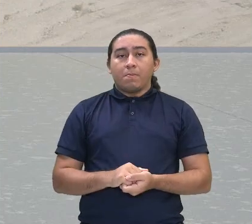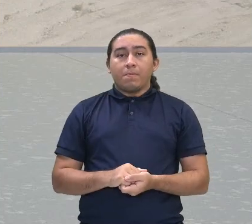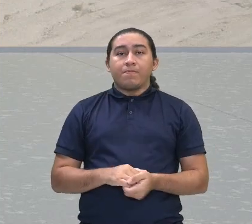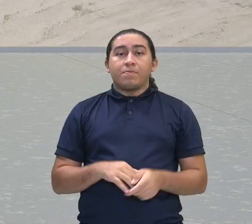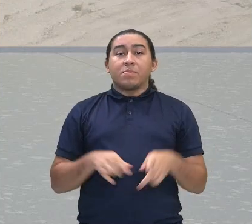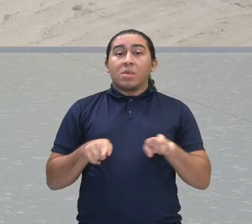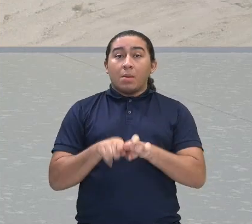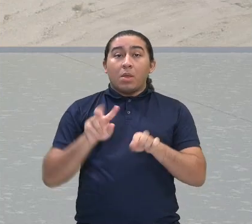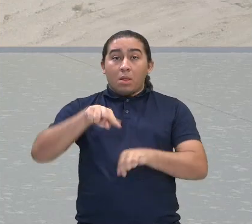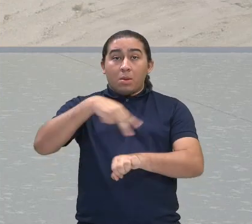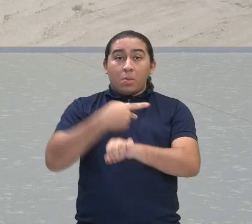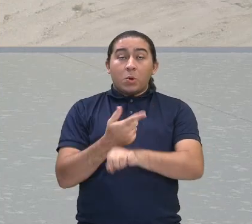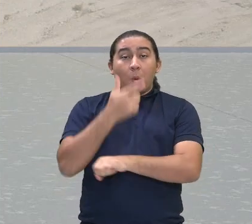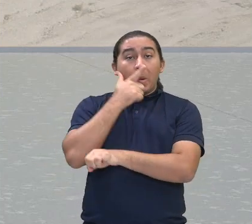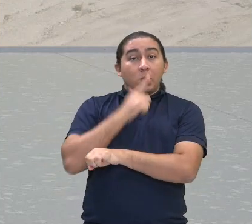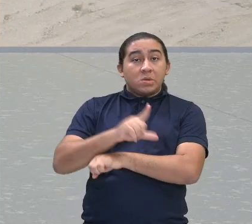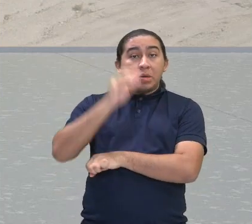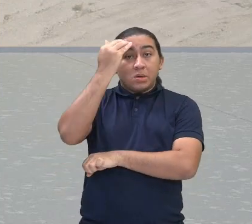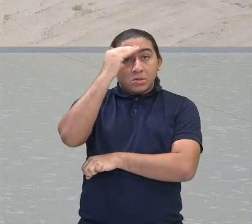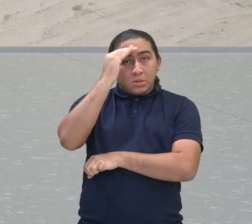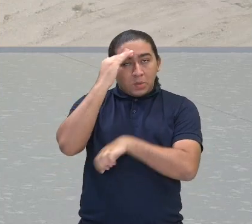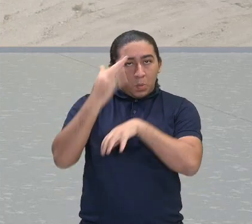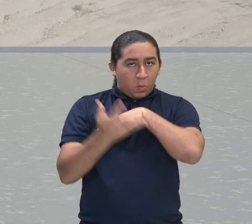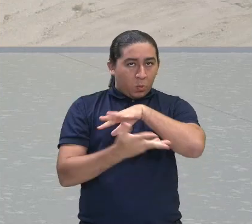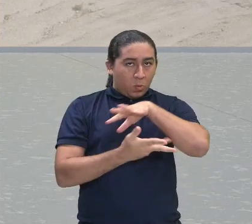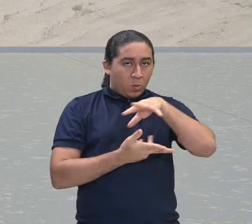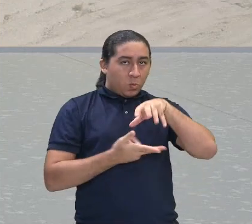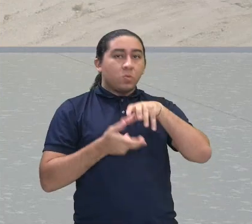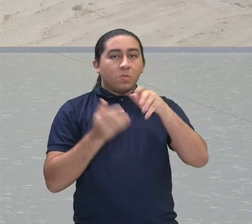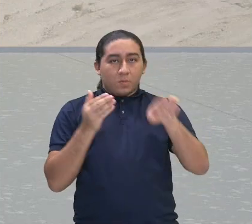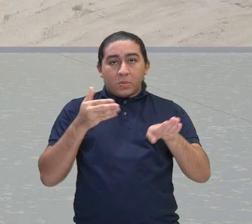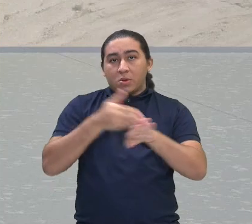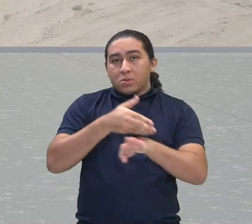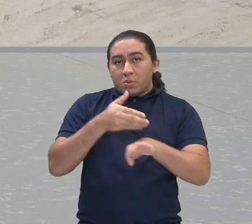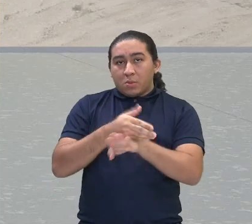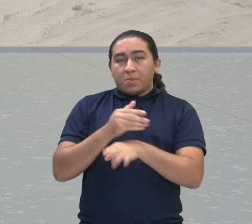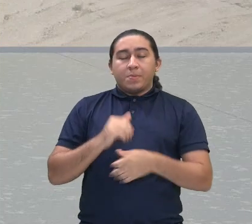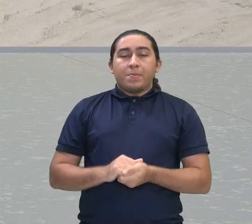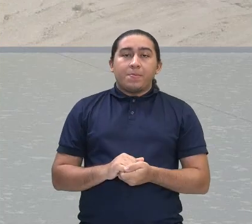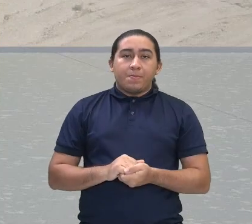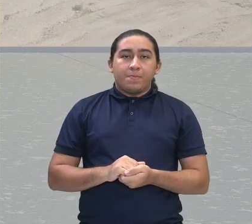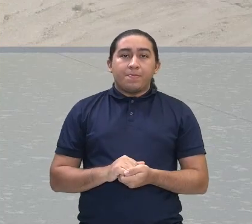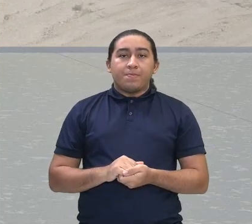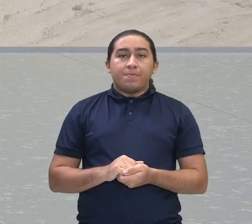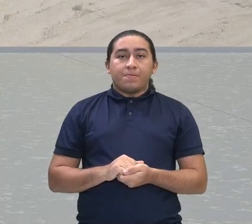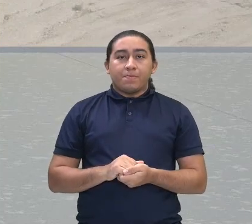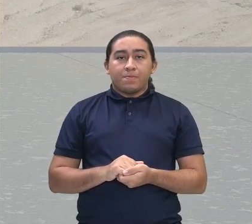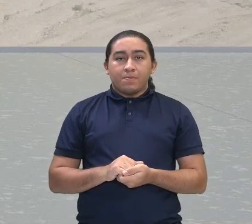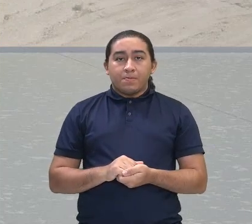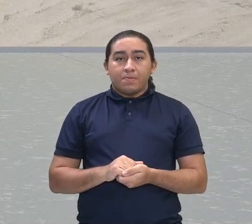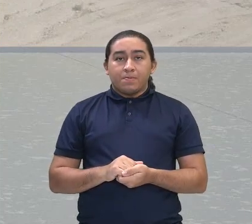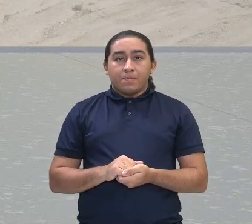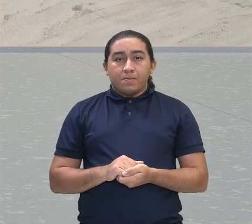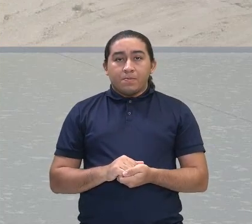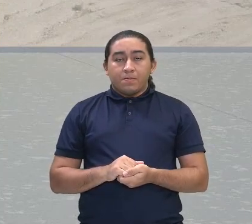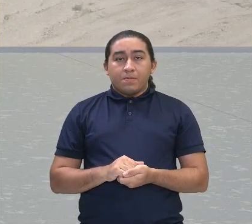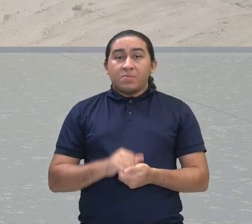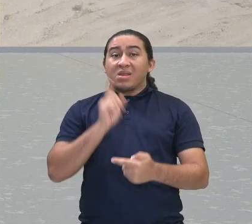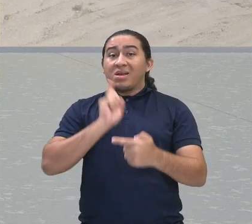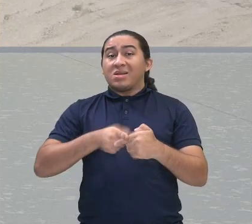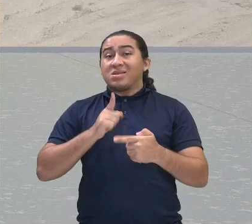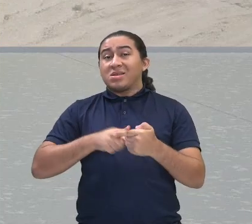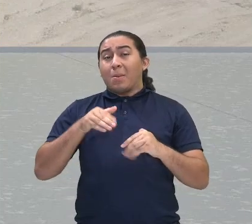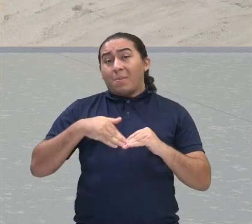conseguir se encaixar nesse mundo e compreendê-lo, tá bom? Então a crítica é para além da opinião pessoal de X